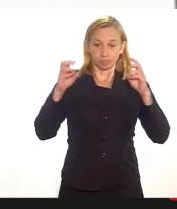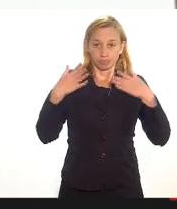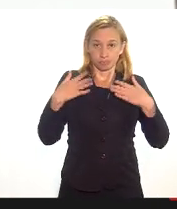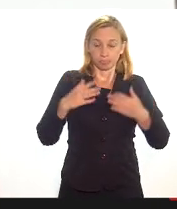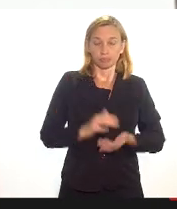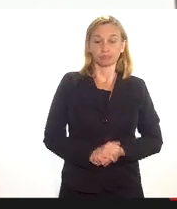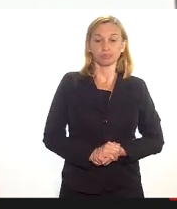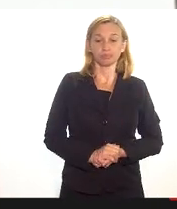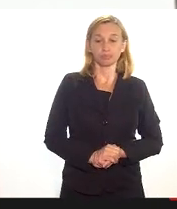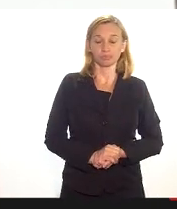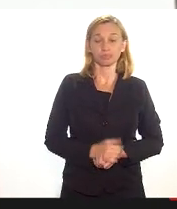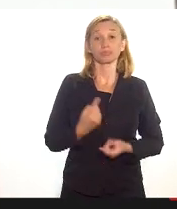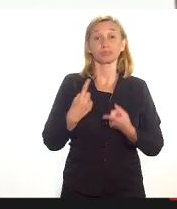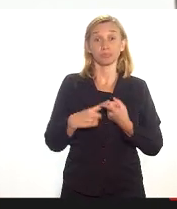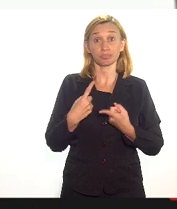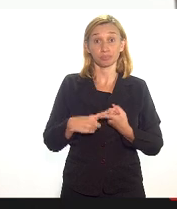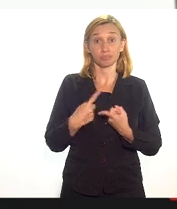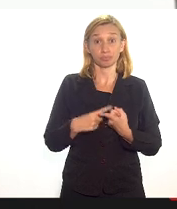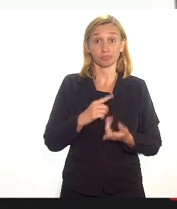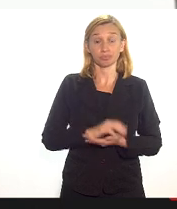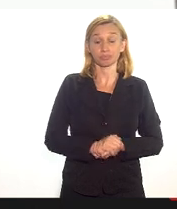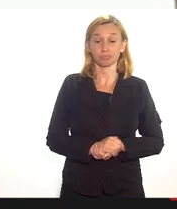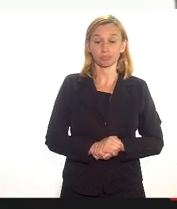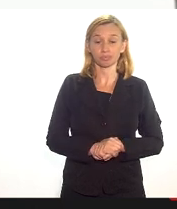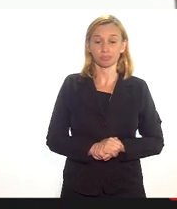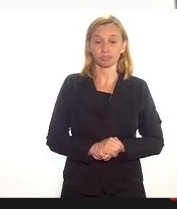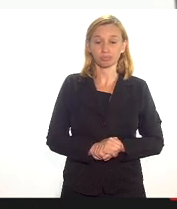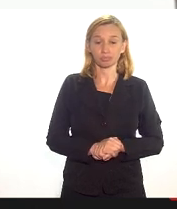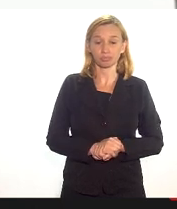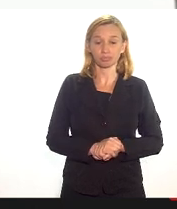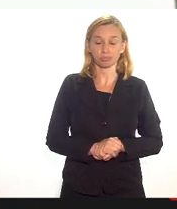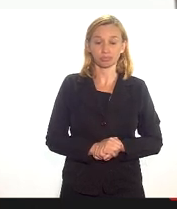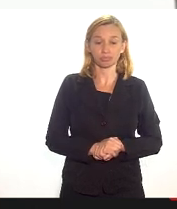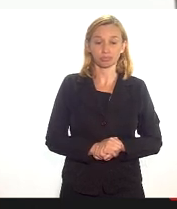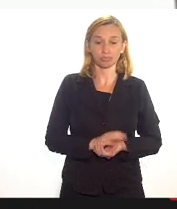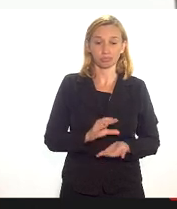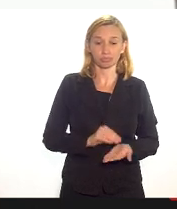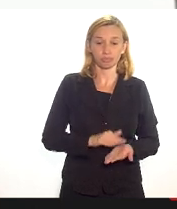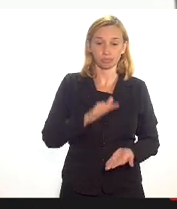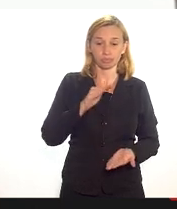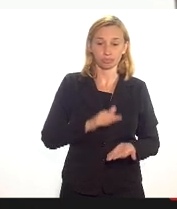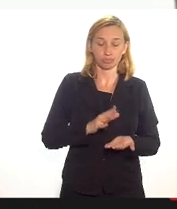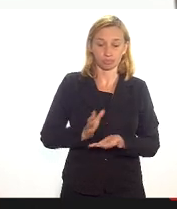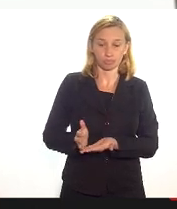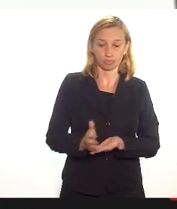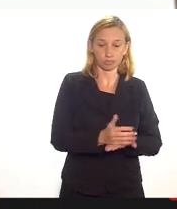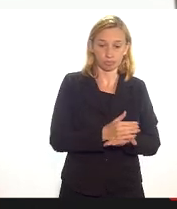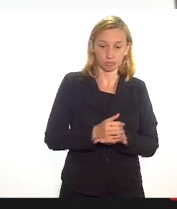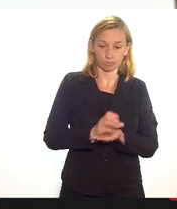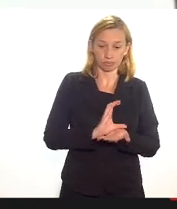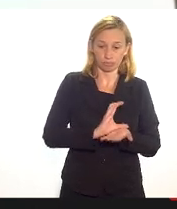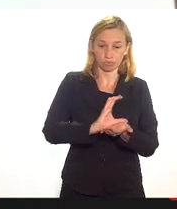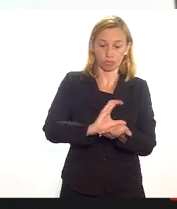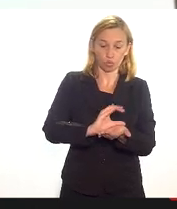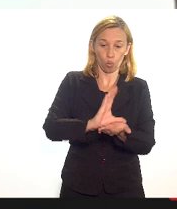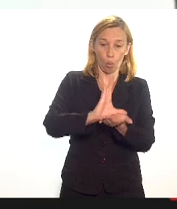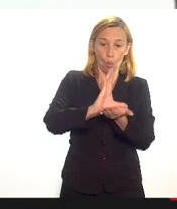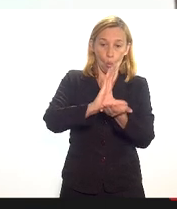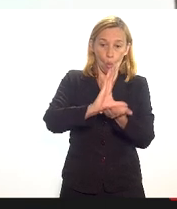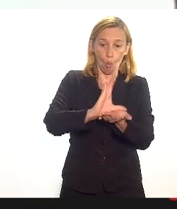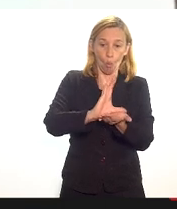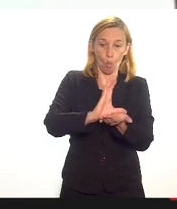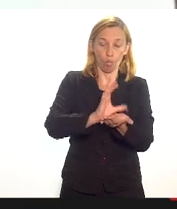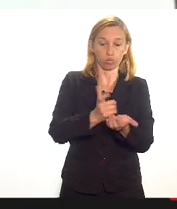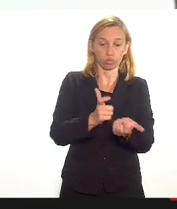né, porque o volume de recursos é muito grande